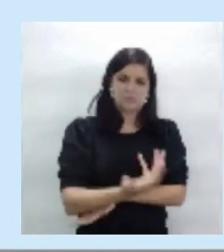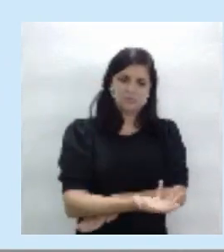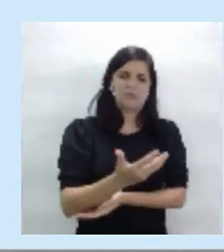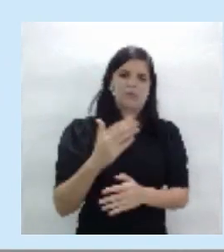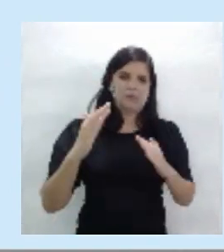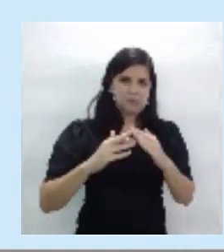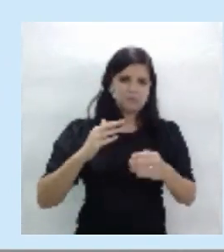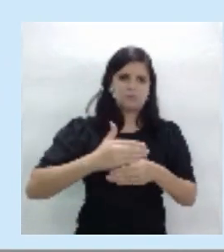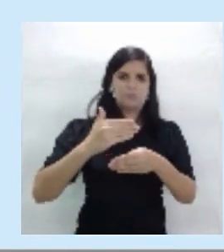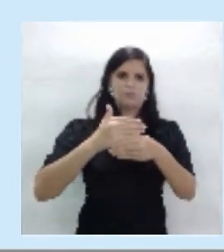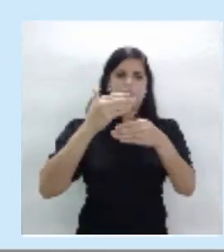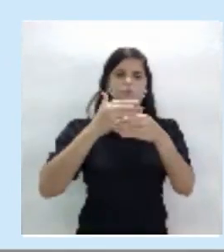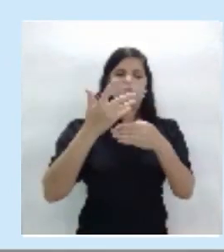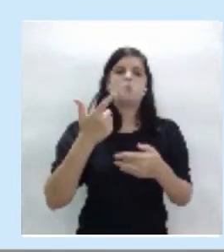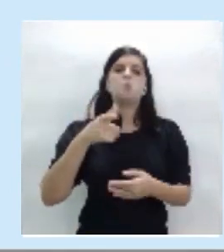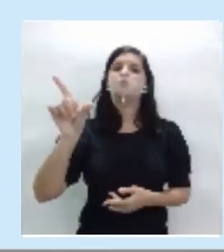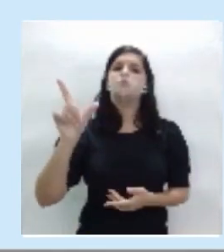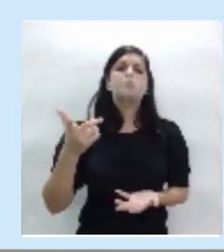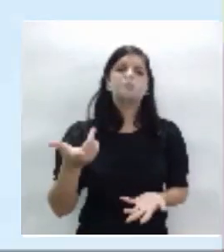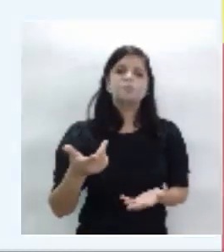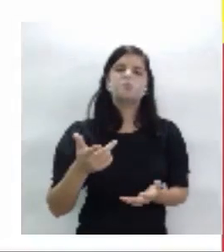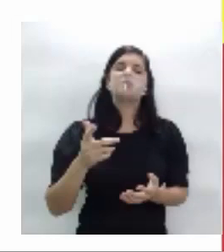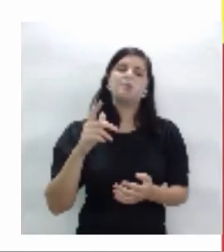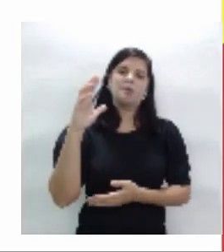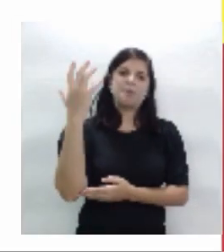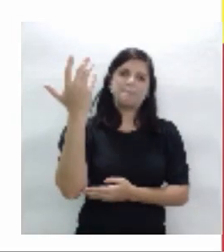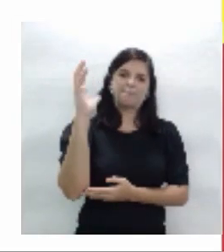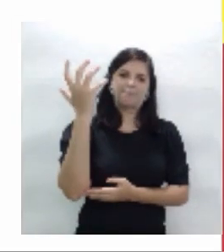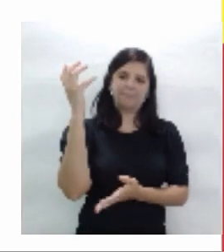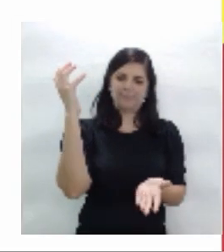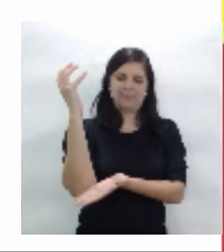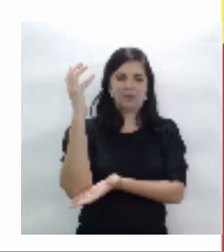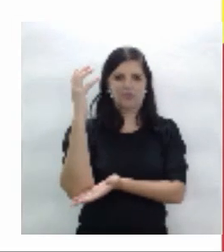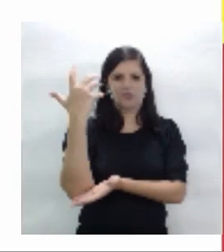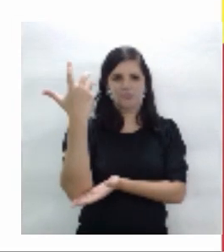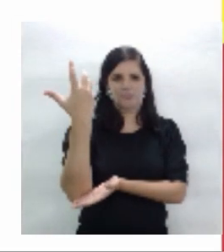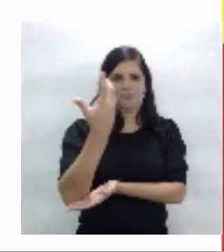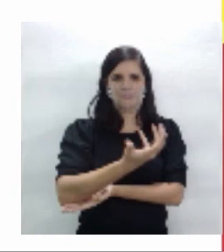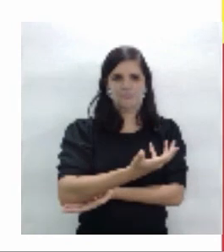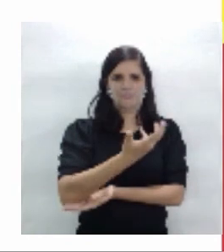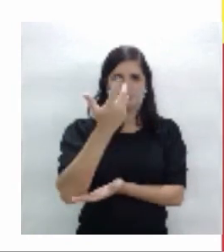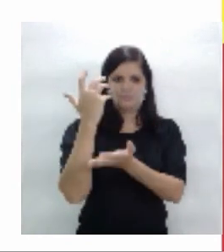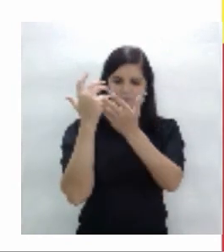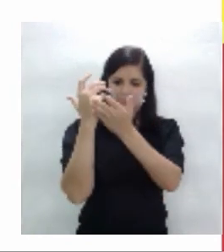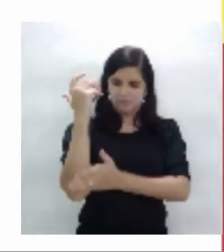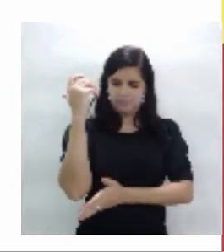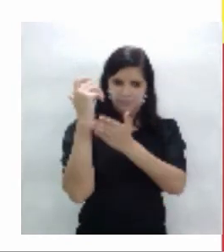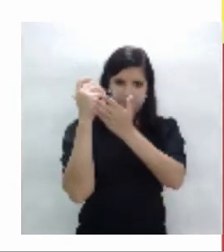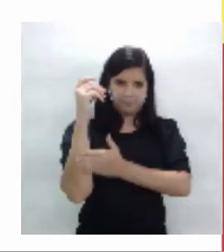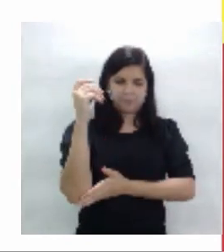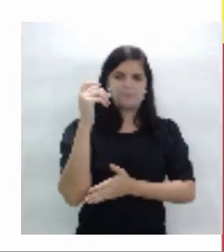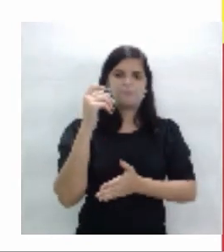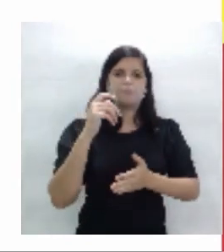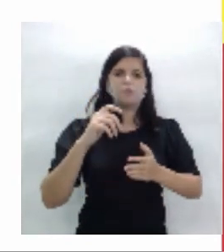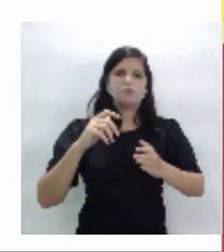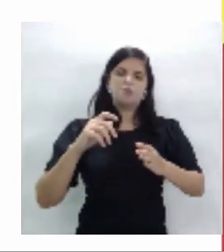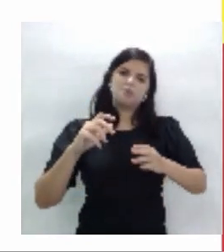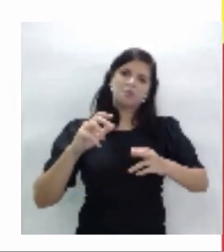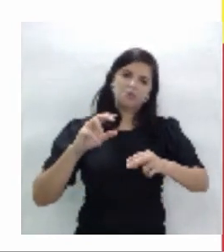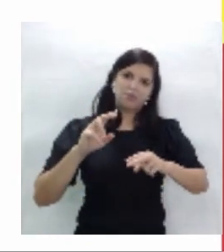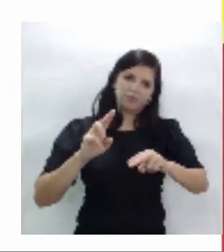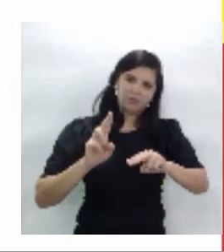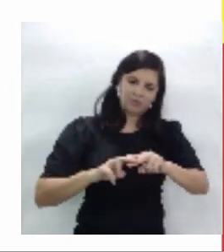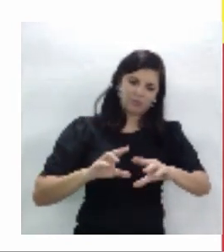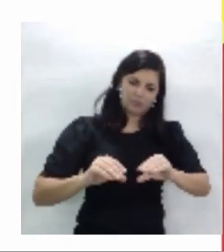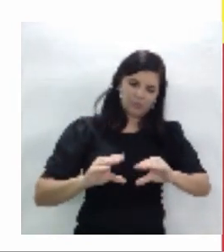a moradia? Olha na tela. A extração de madeira, tá? A extração de madeira para a produção de móveis